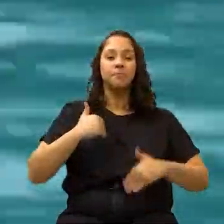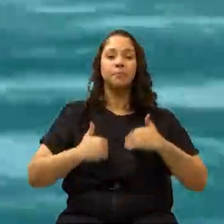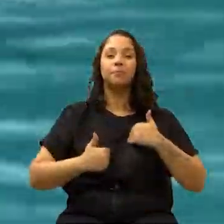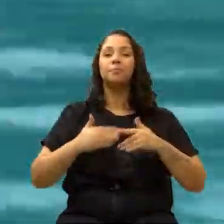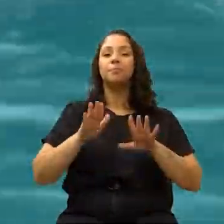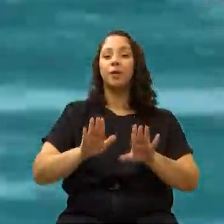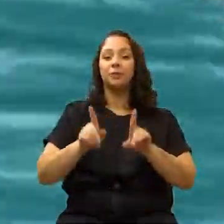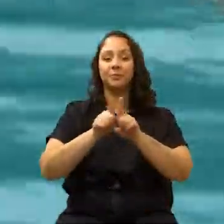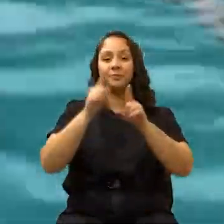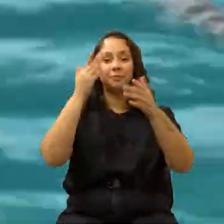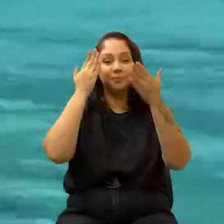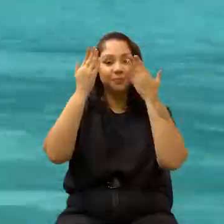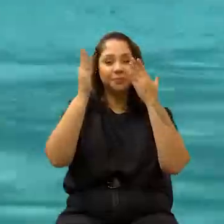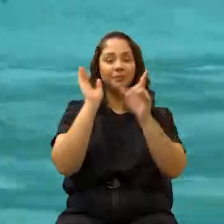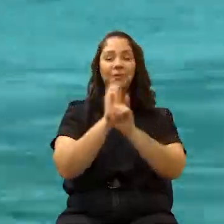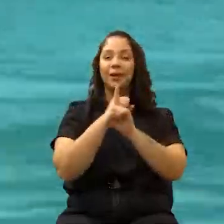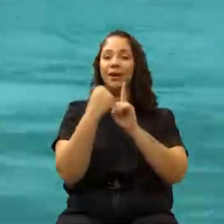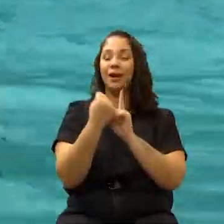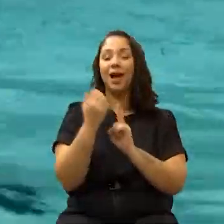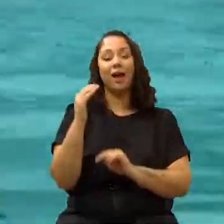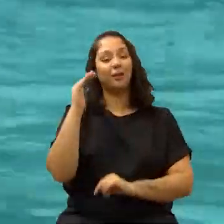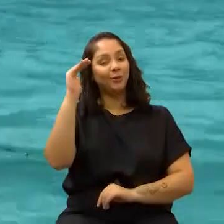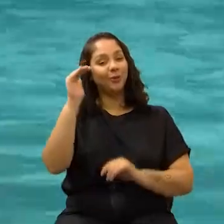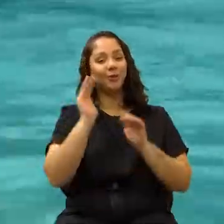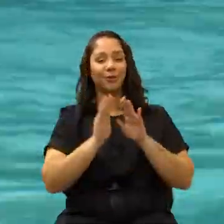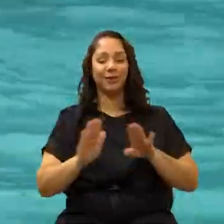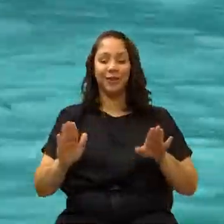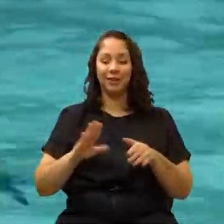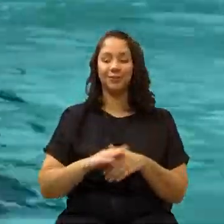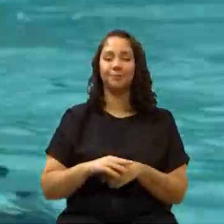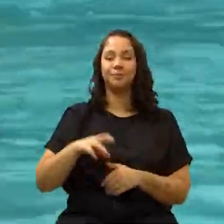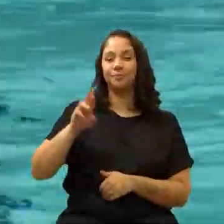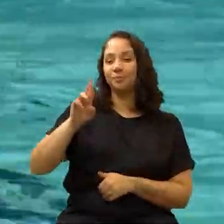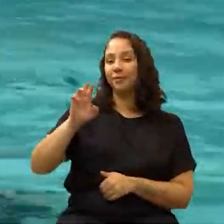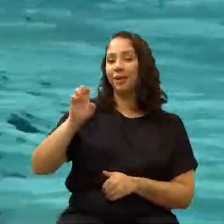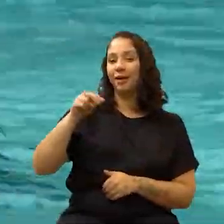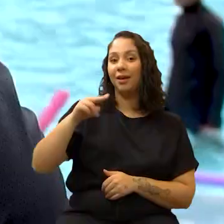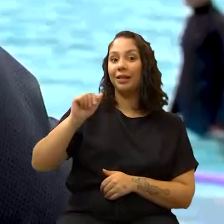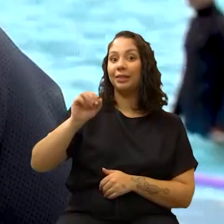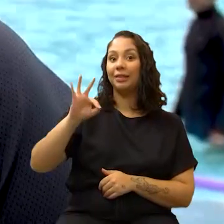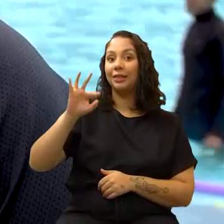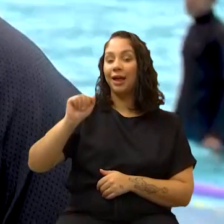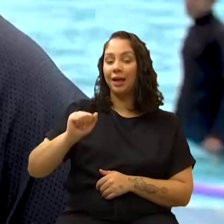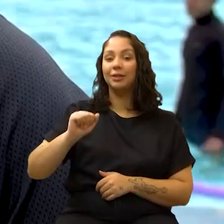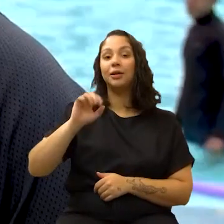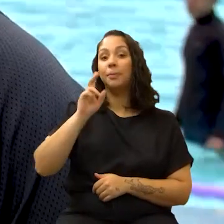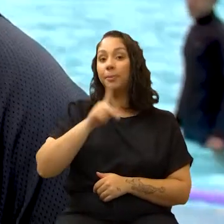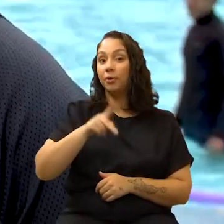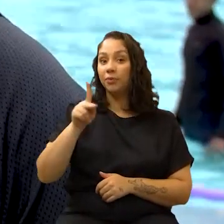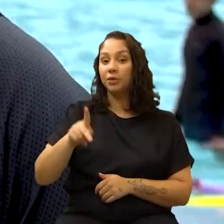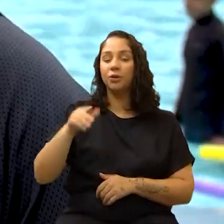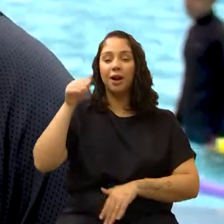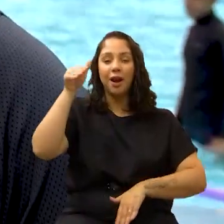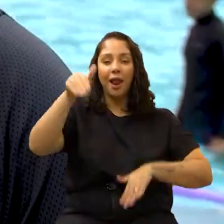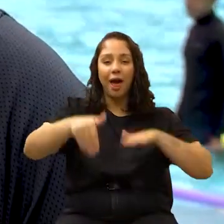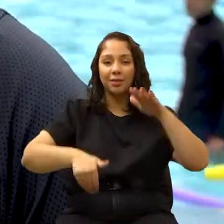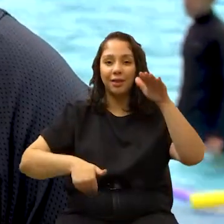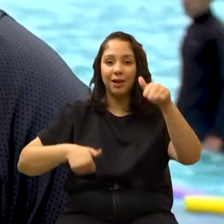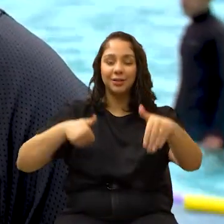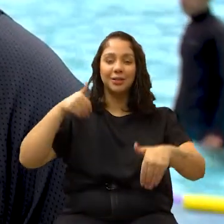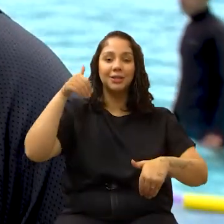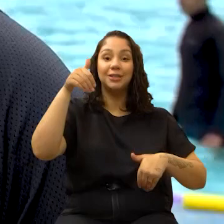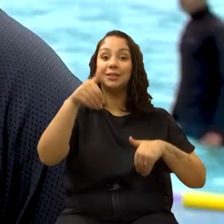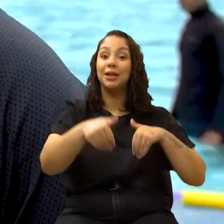bem-estar físico, mas também psicológico e social de adultos e crianças. A Renata é professora de natação há pelo